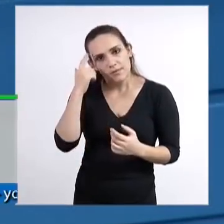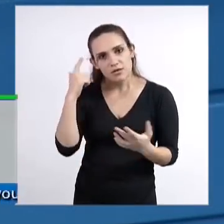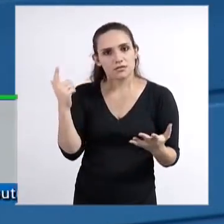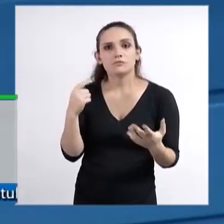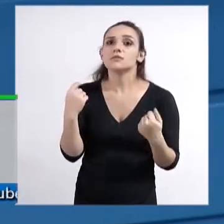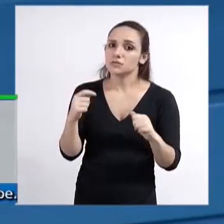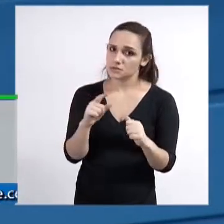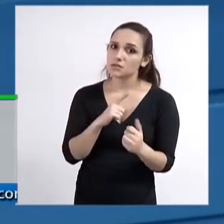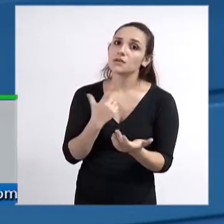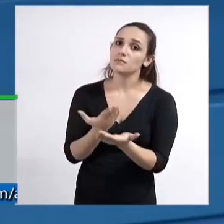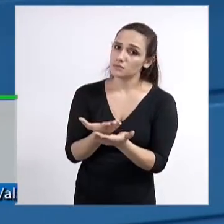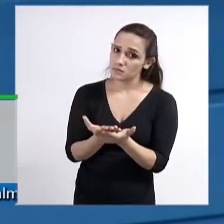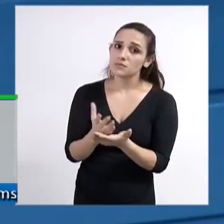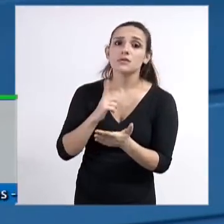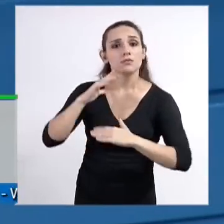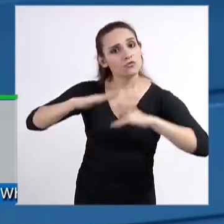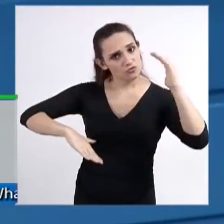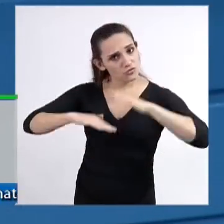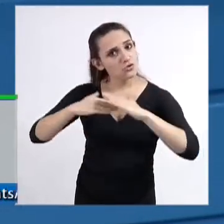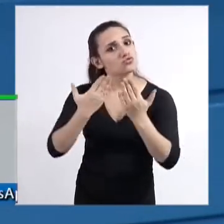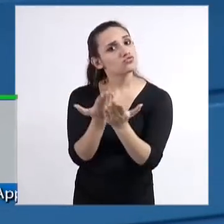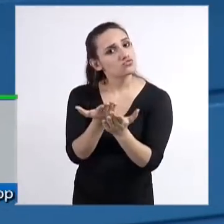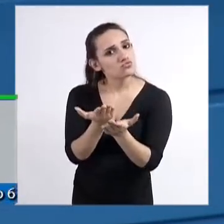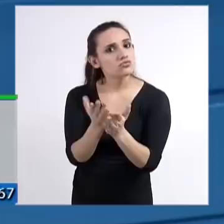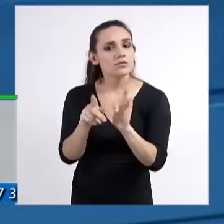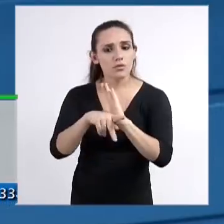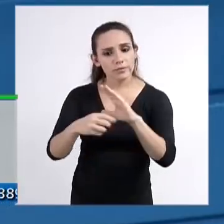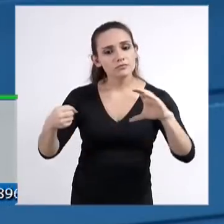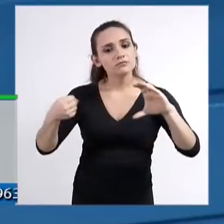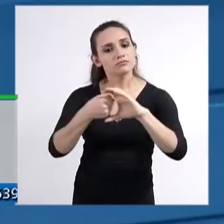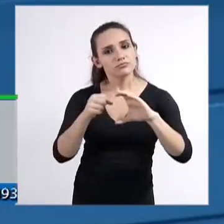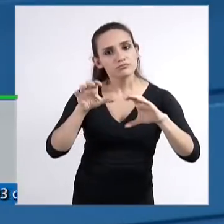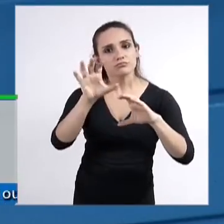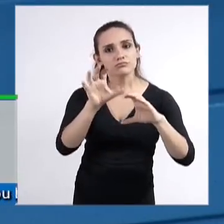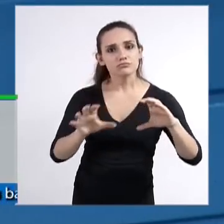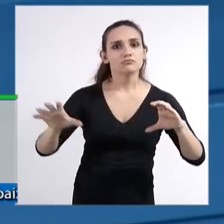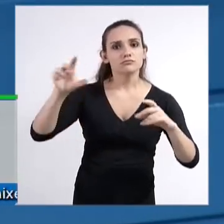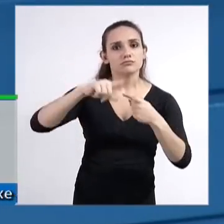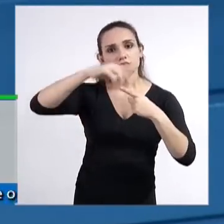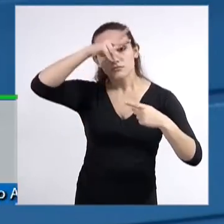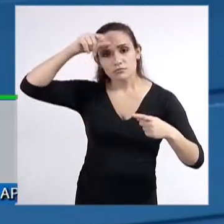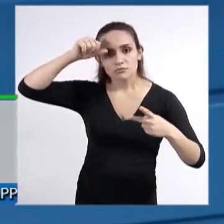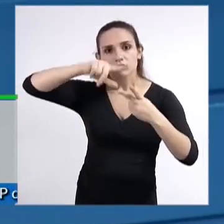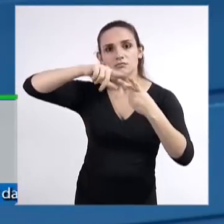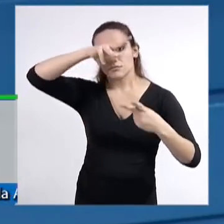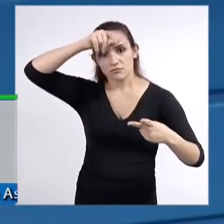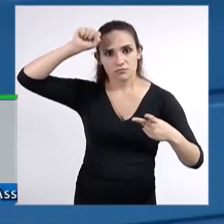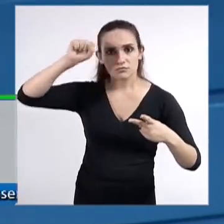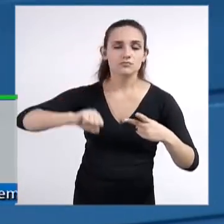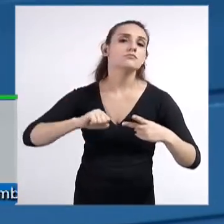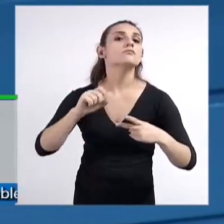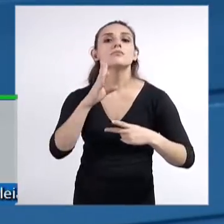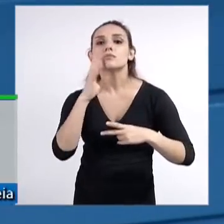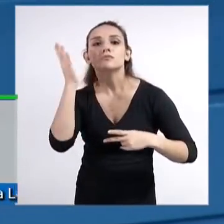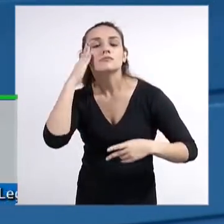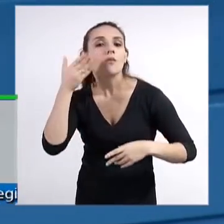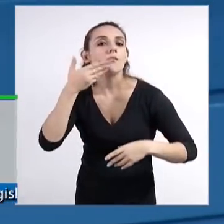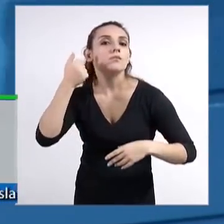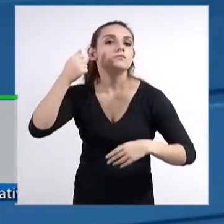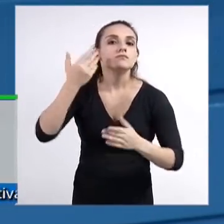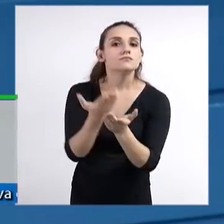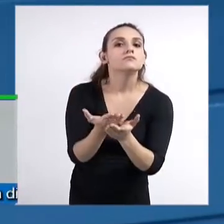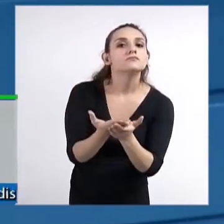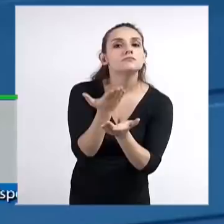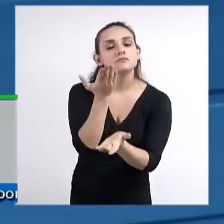consideração. Há estudos, há biólogos do Centro-Oeste, Mato Grosso do Sul, nessas áreas envolvidas, que têm